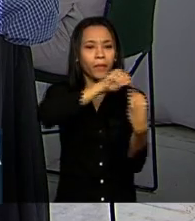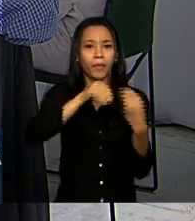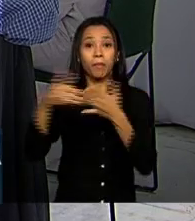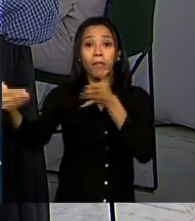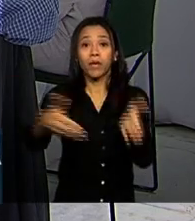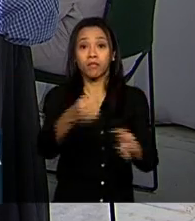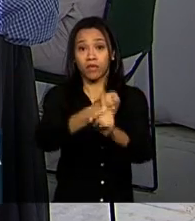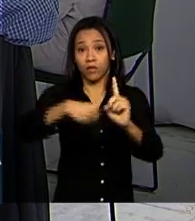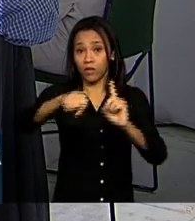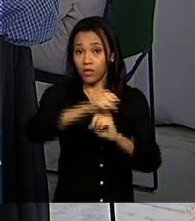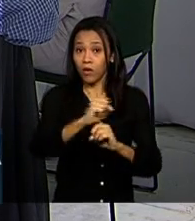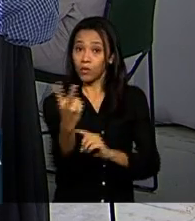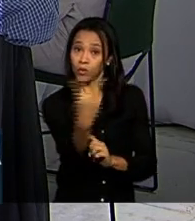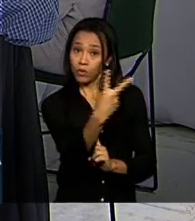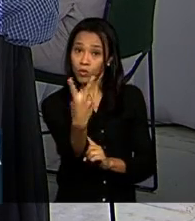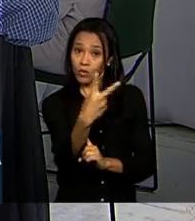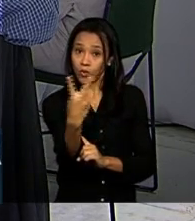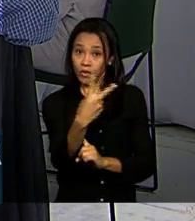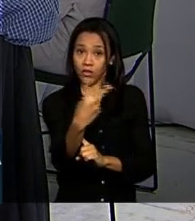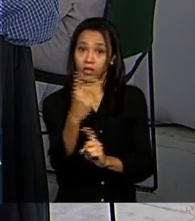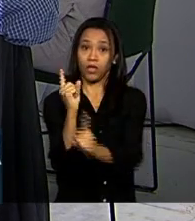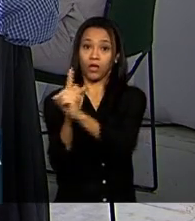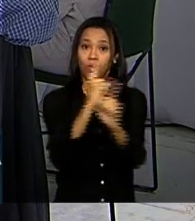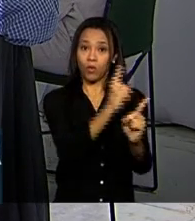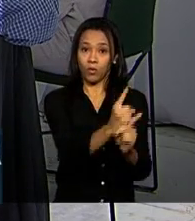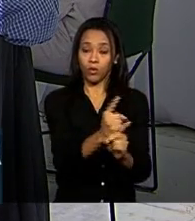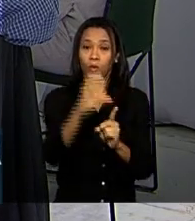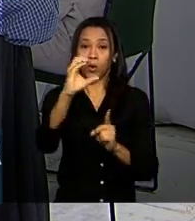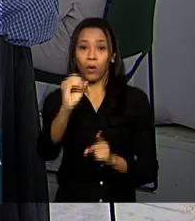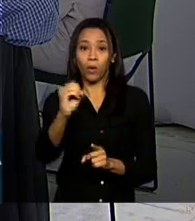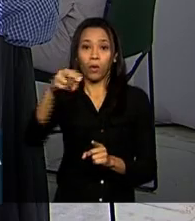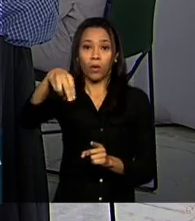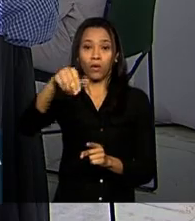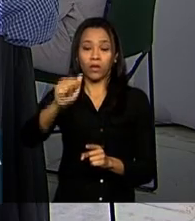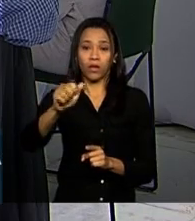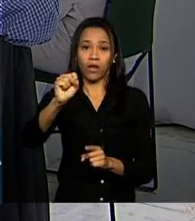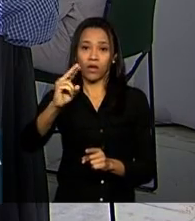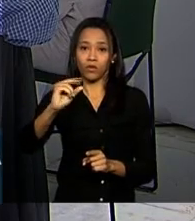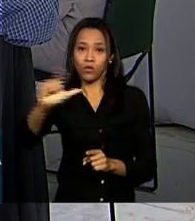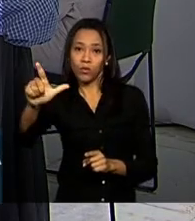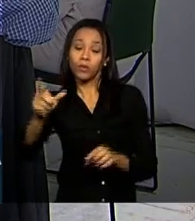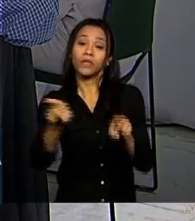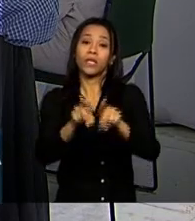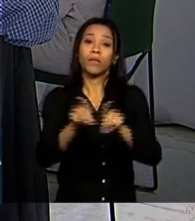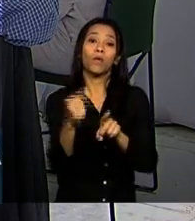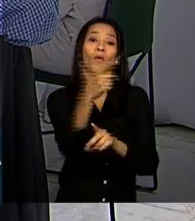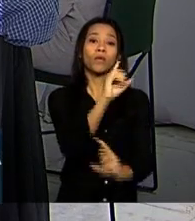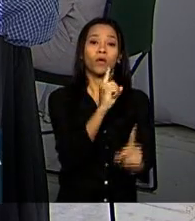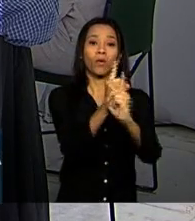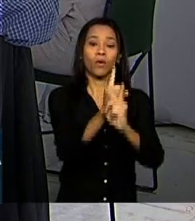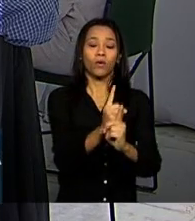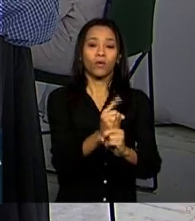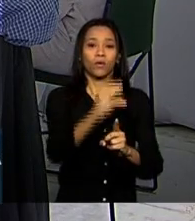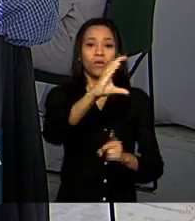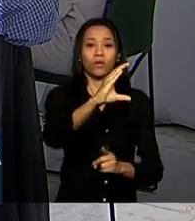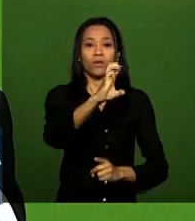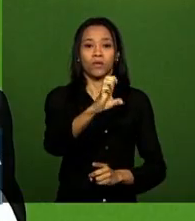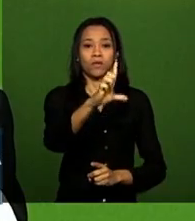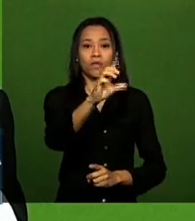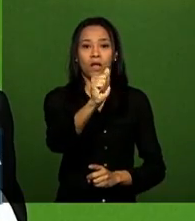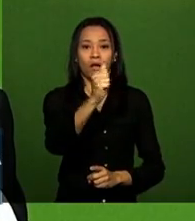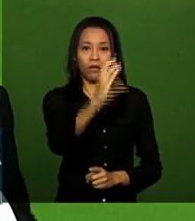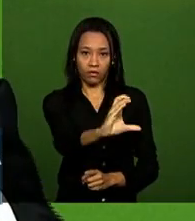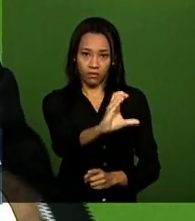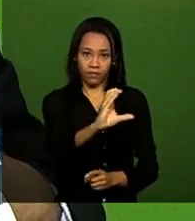da unu e da celac estas experiências né que integram horizontalmente